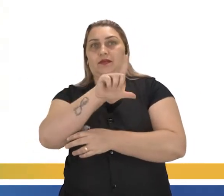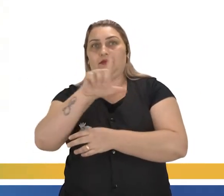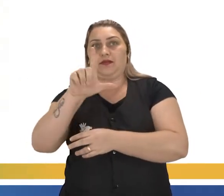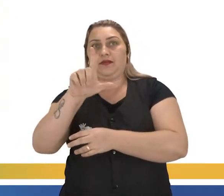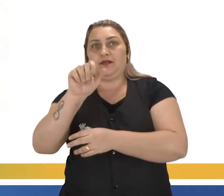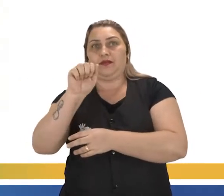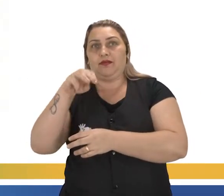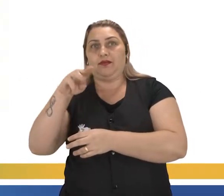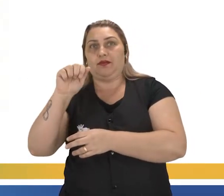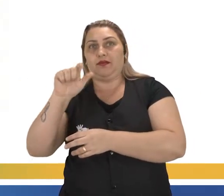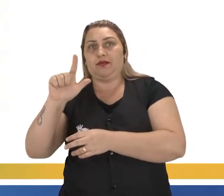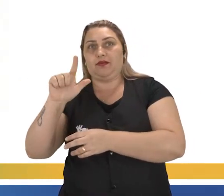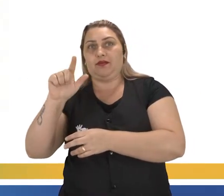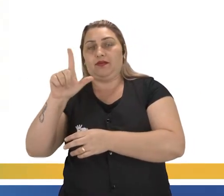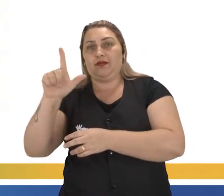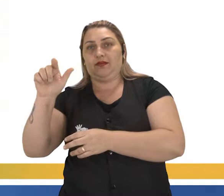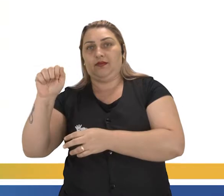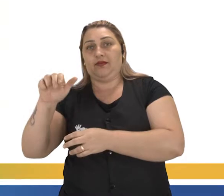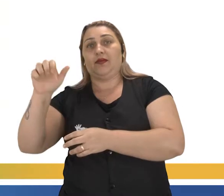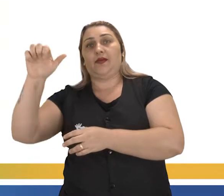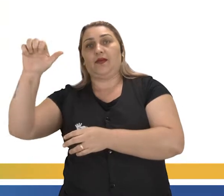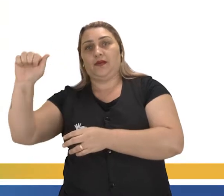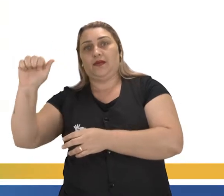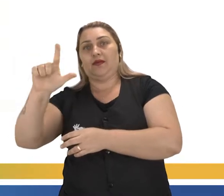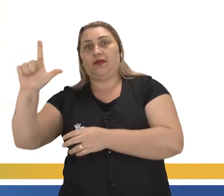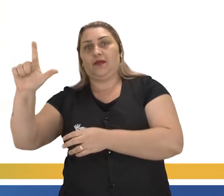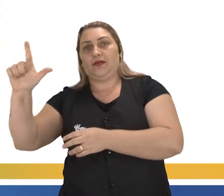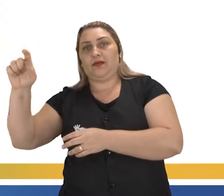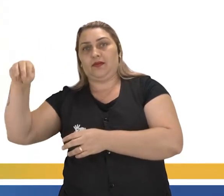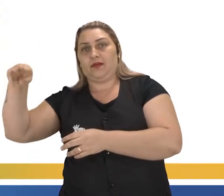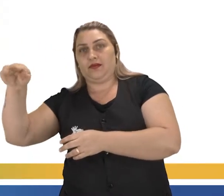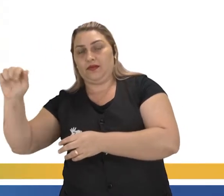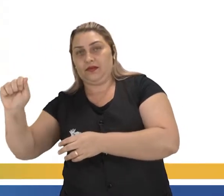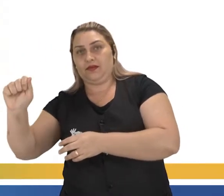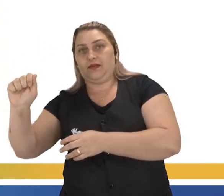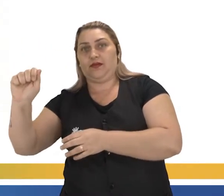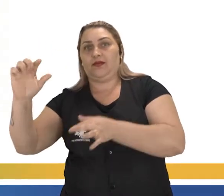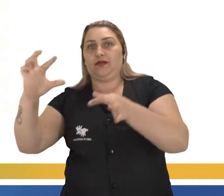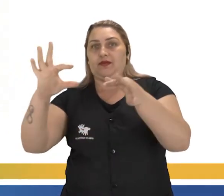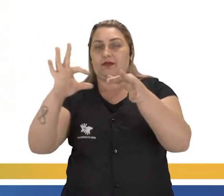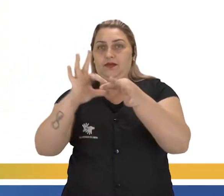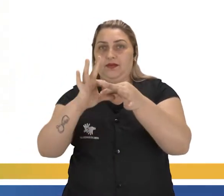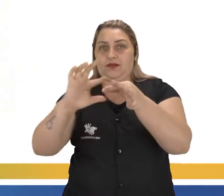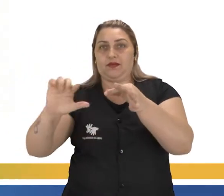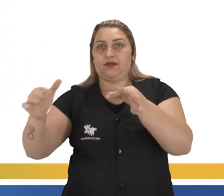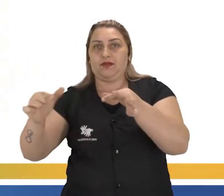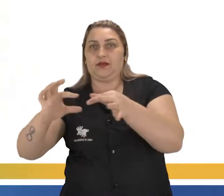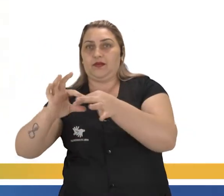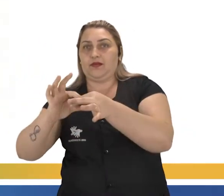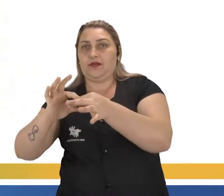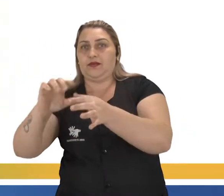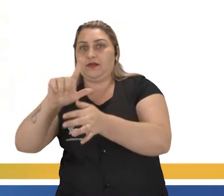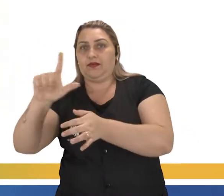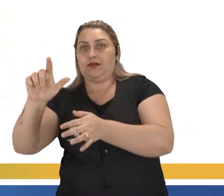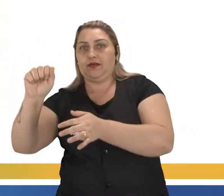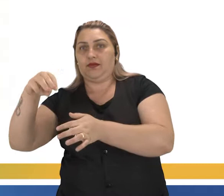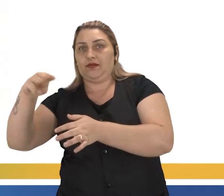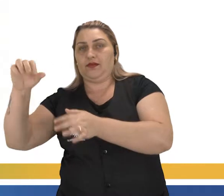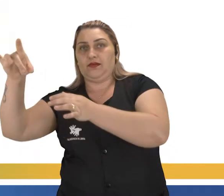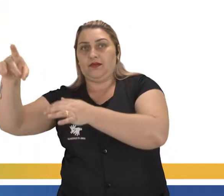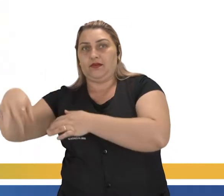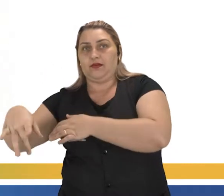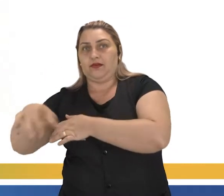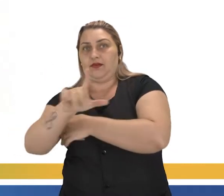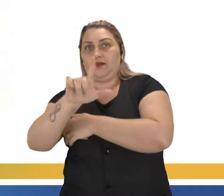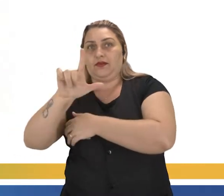lhama, lhama, a lhama. Ou seja, uma lhama faz uma ligação para outra lhama. E por último nós